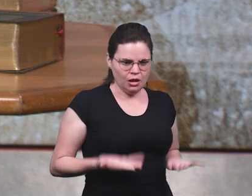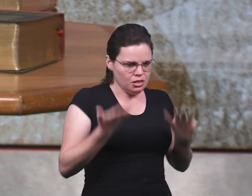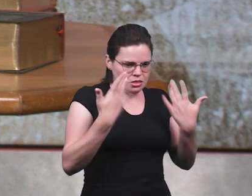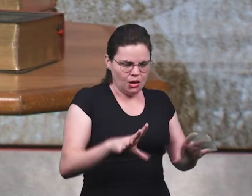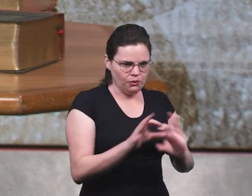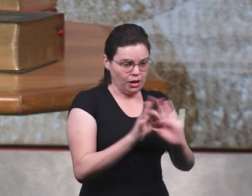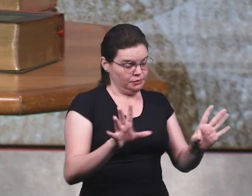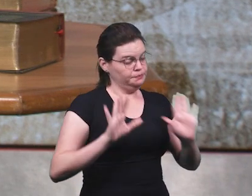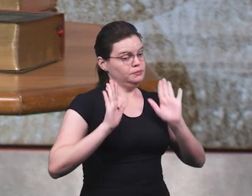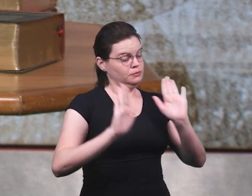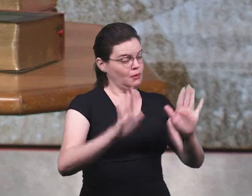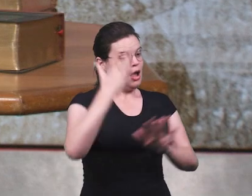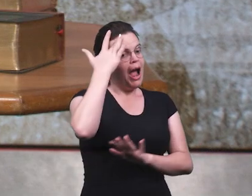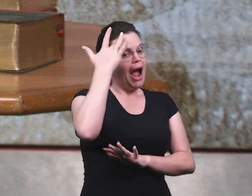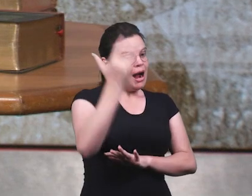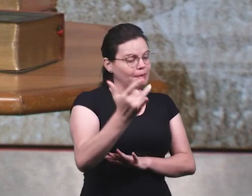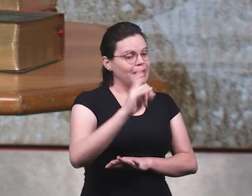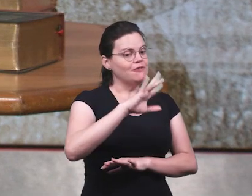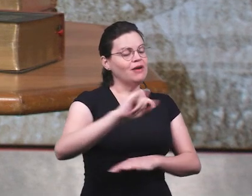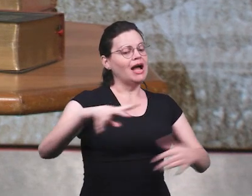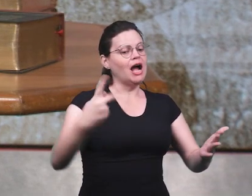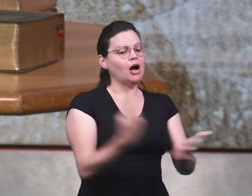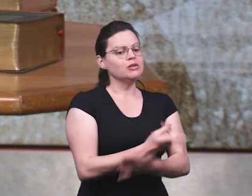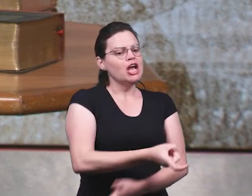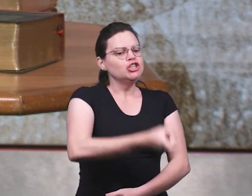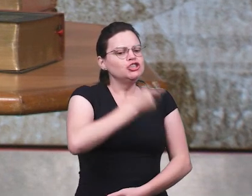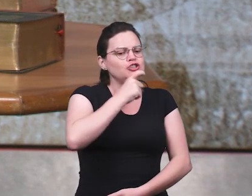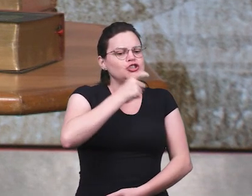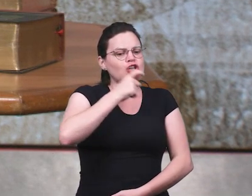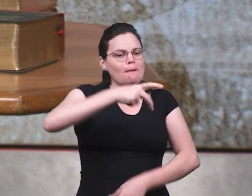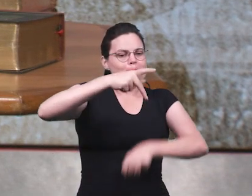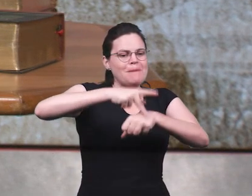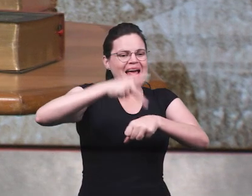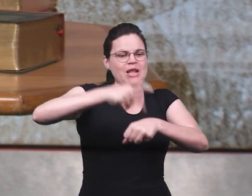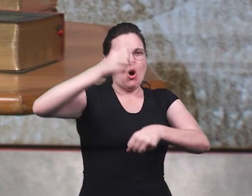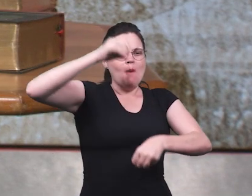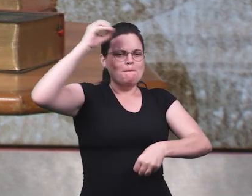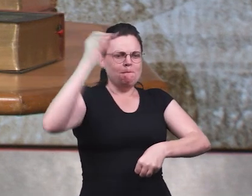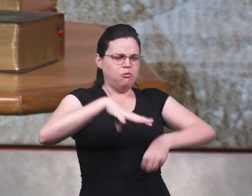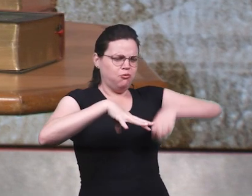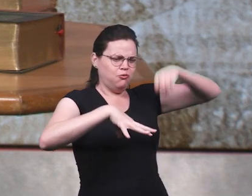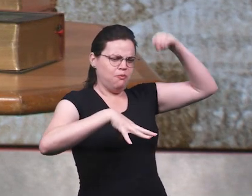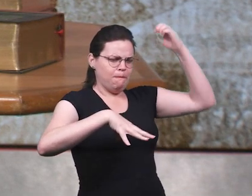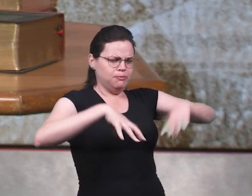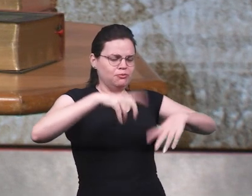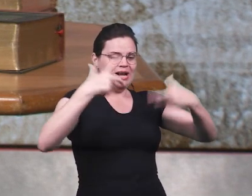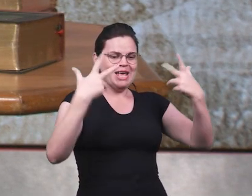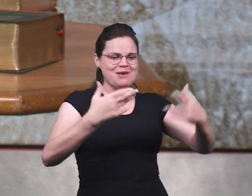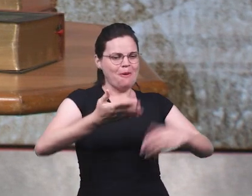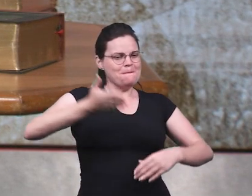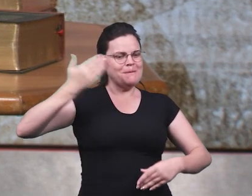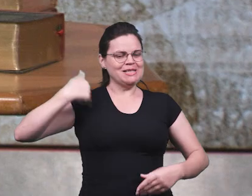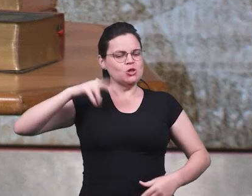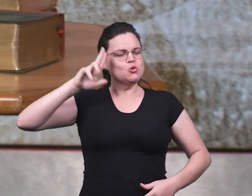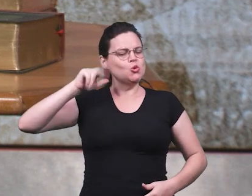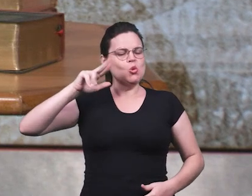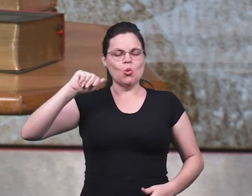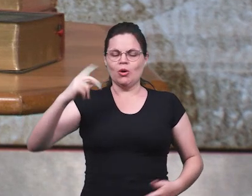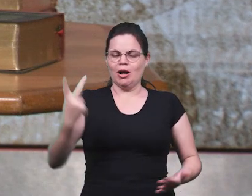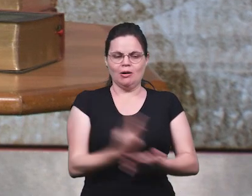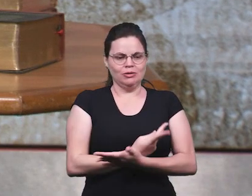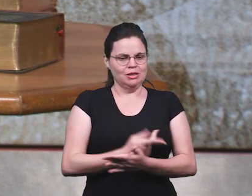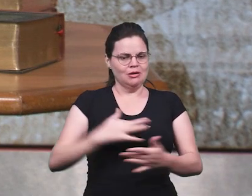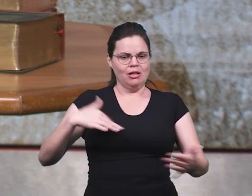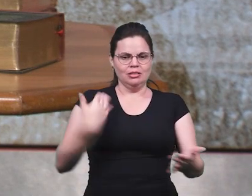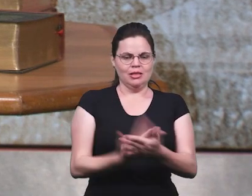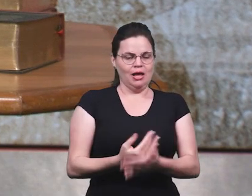amanhã, por este tempo, farei chover saraiva muito grave, qual nunca houve no Egito, desde o dia em